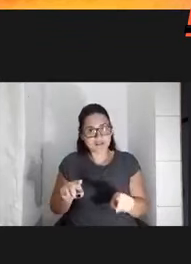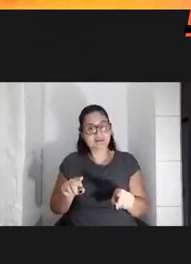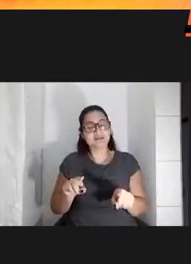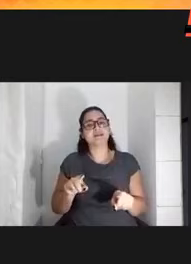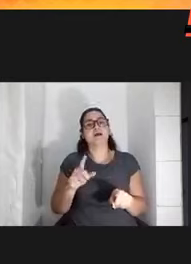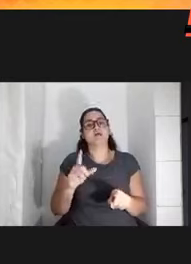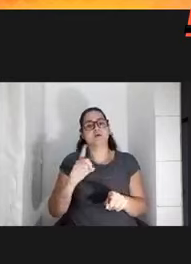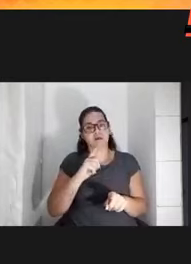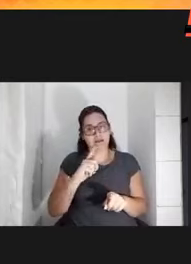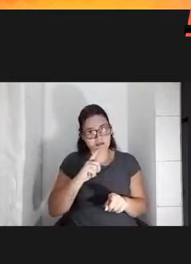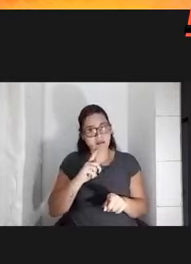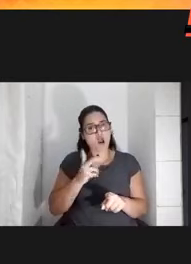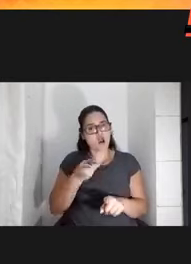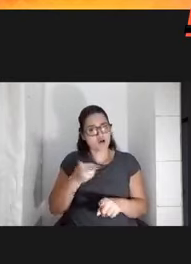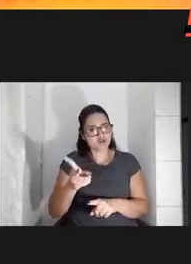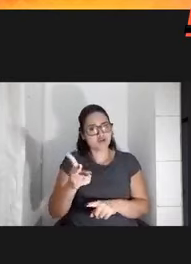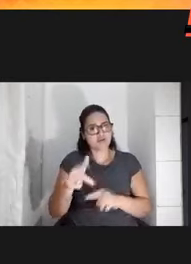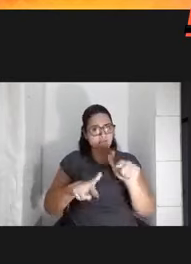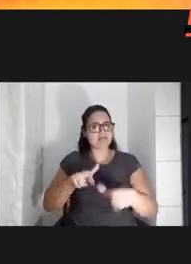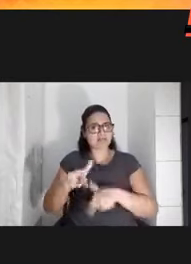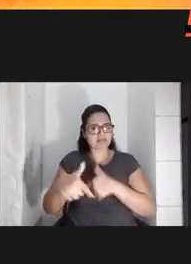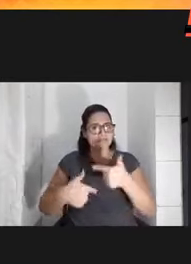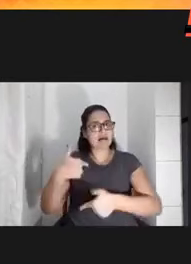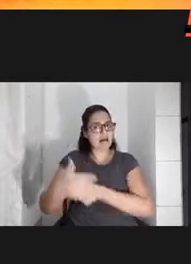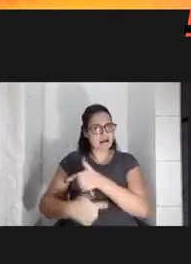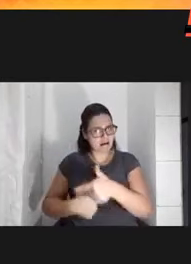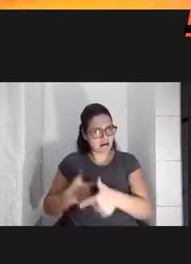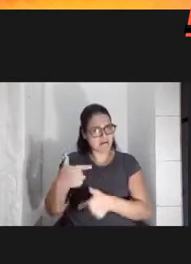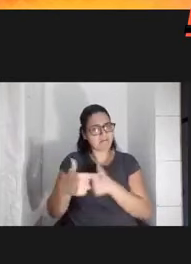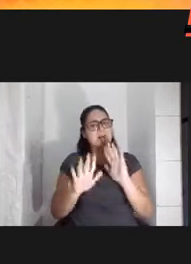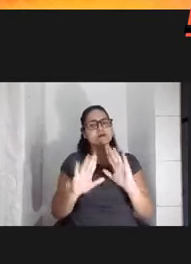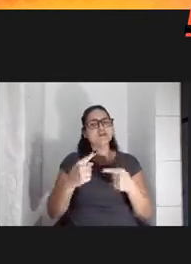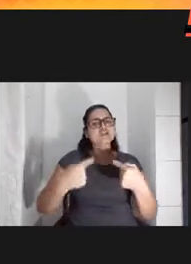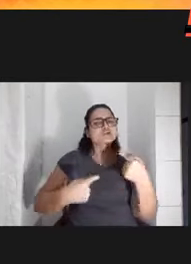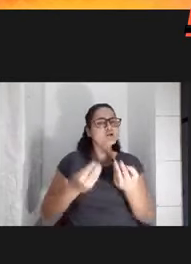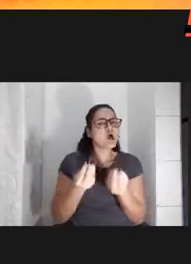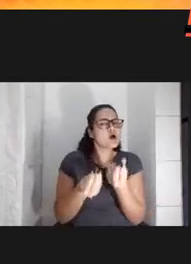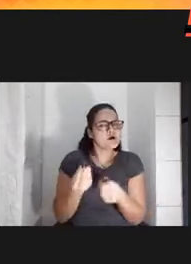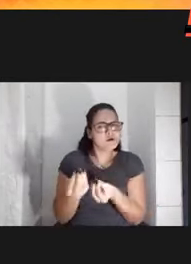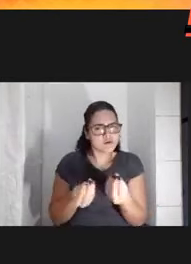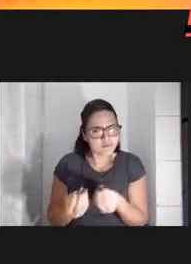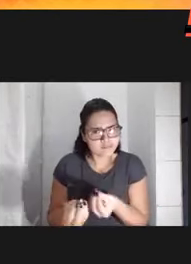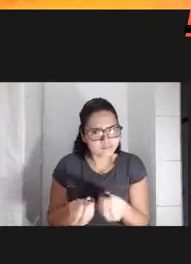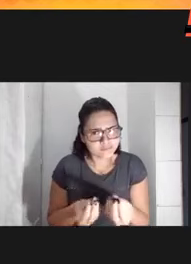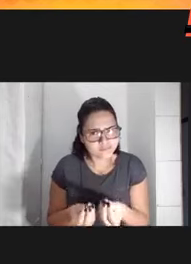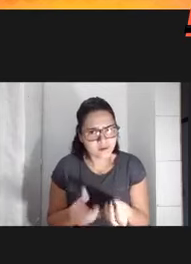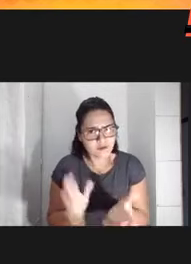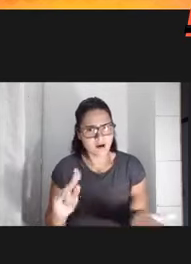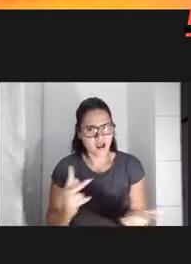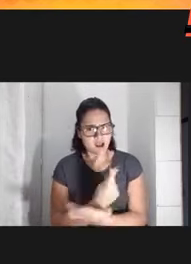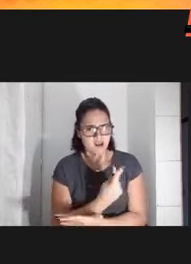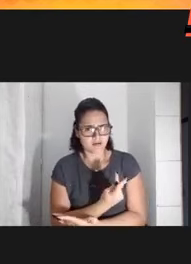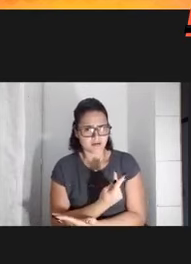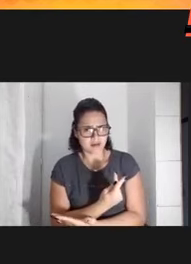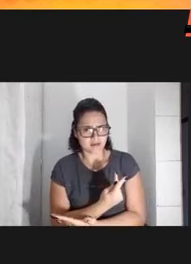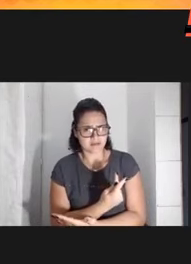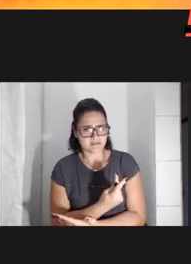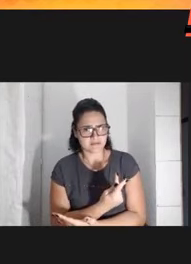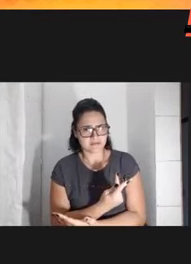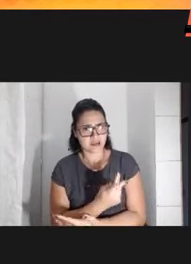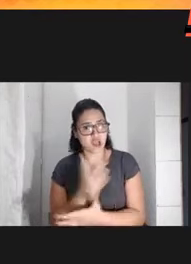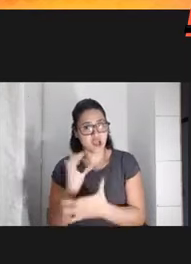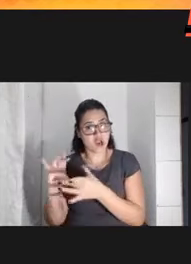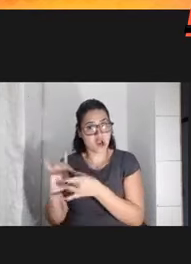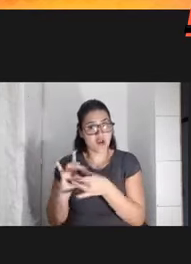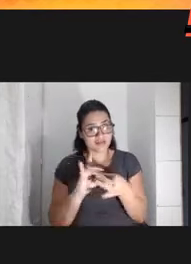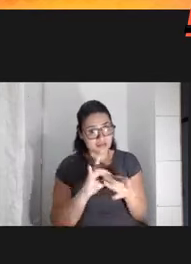máquina não parar. E a discussão de como é que isso tem se dado, ela, para mim, está no contexto da